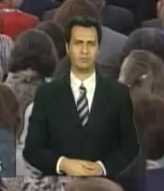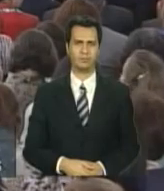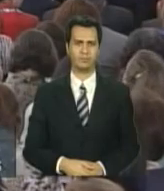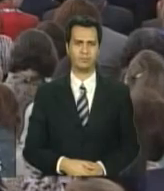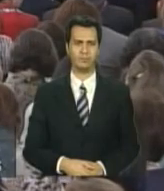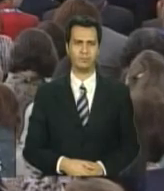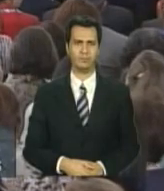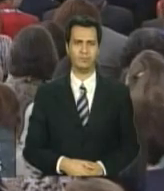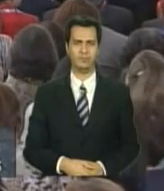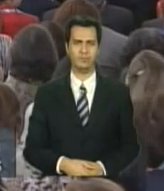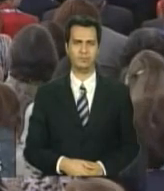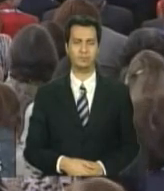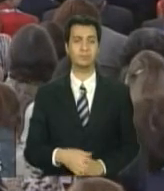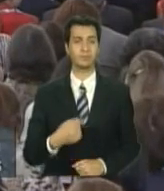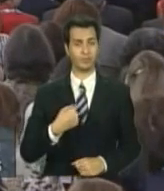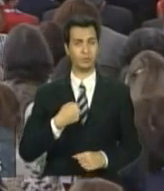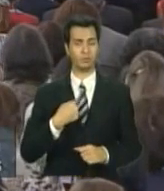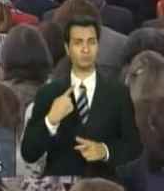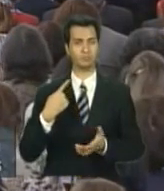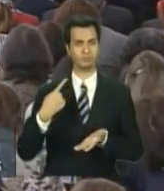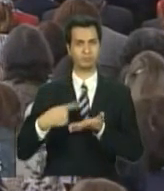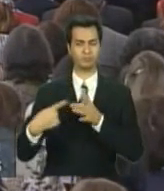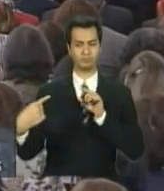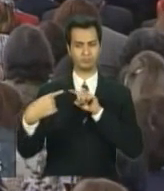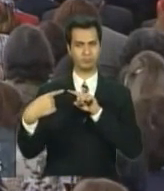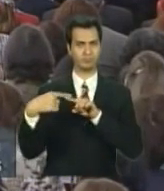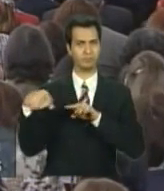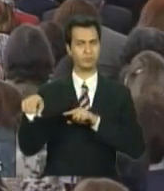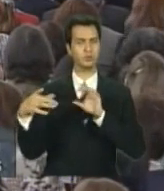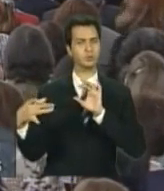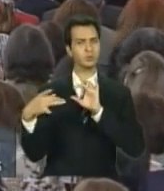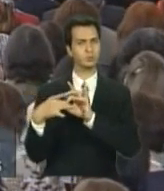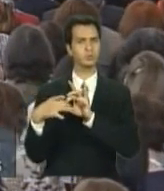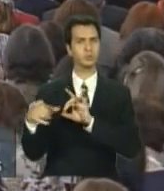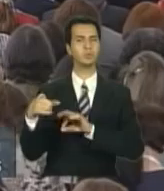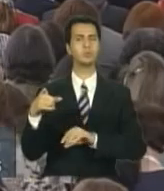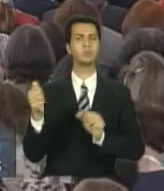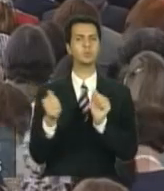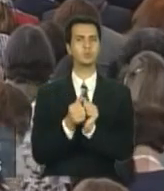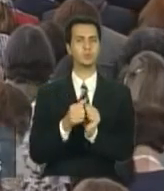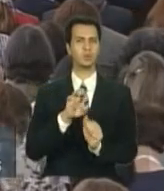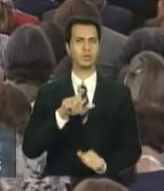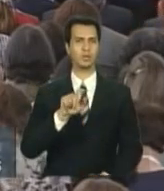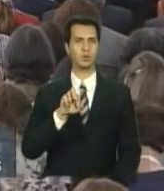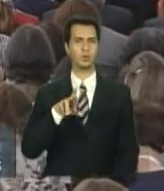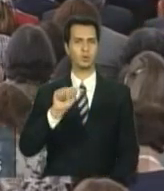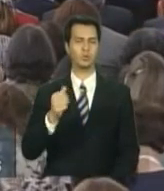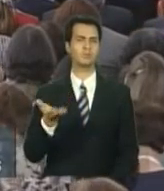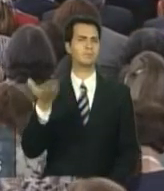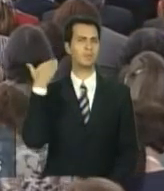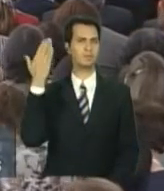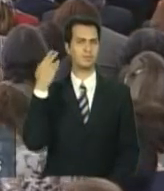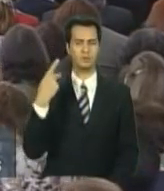Eu compartilho com a Leonora uma história de luta pela democracia e tenho certeza de que